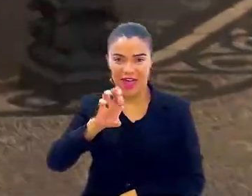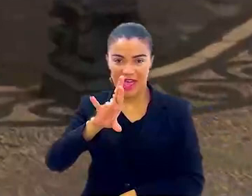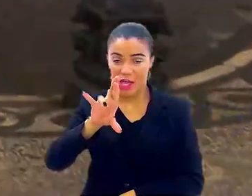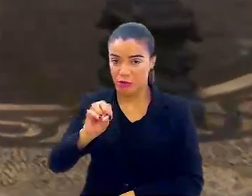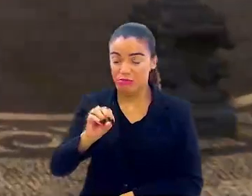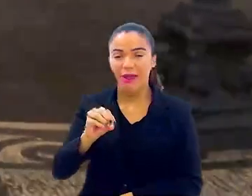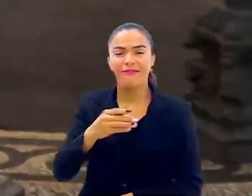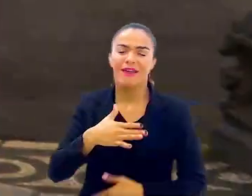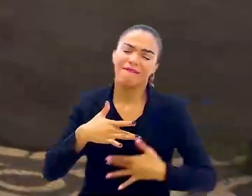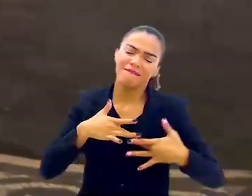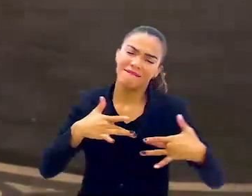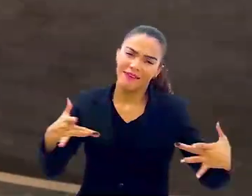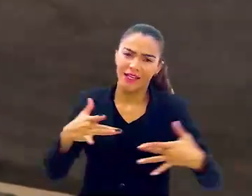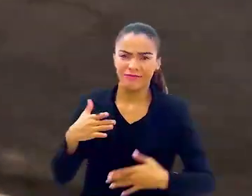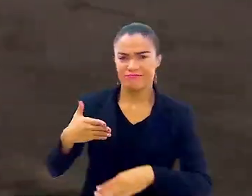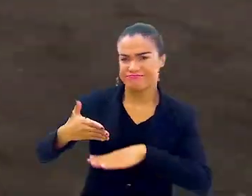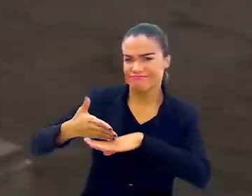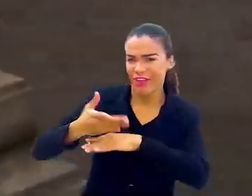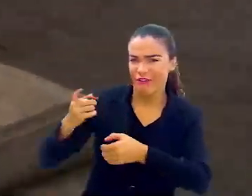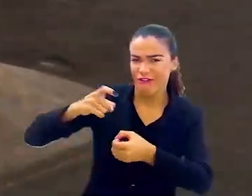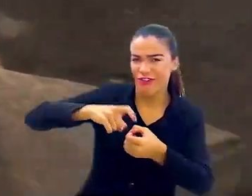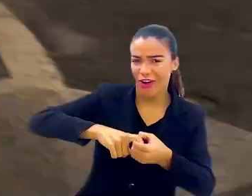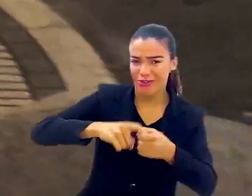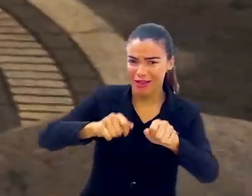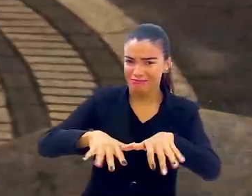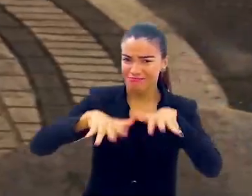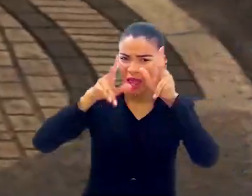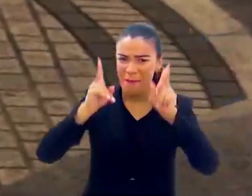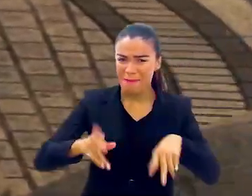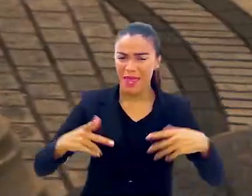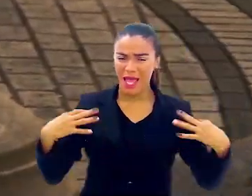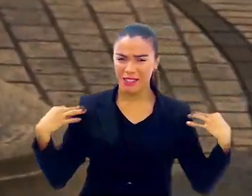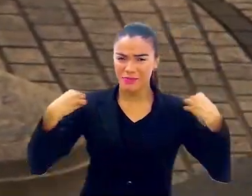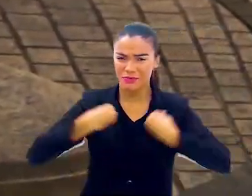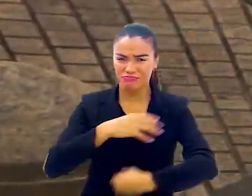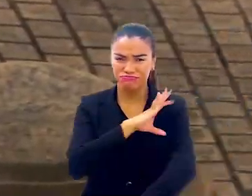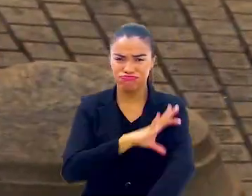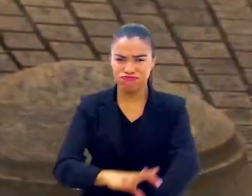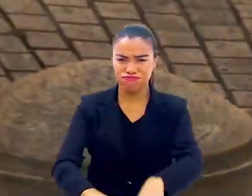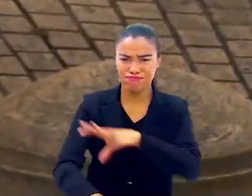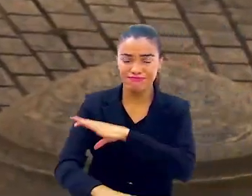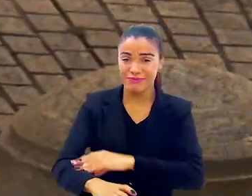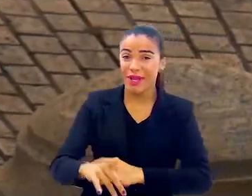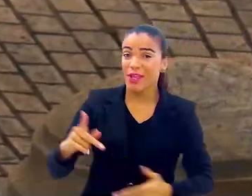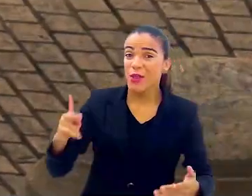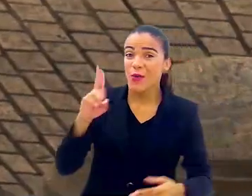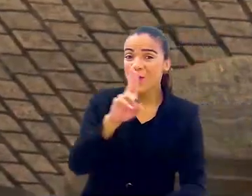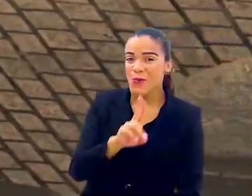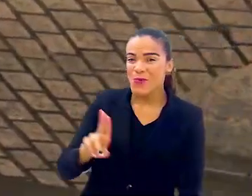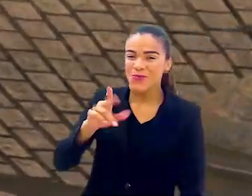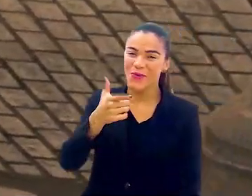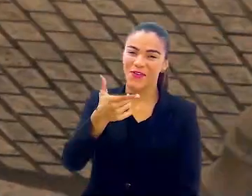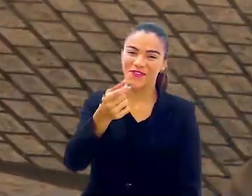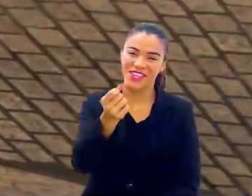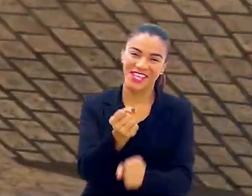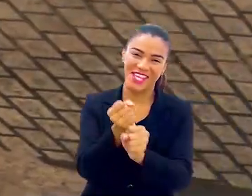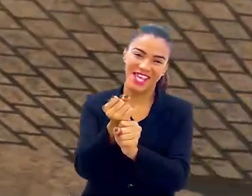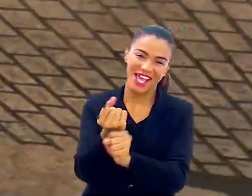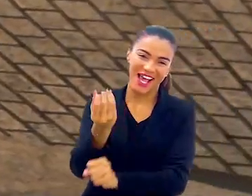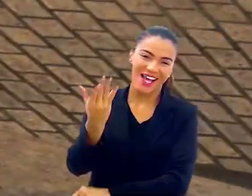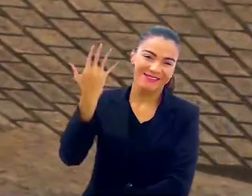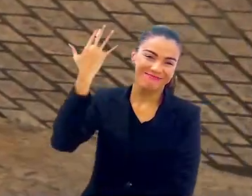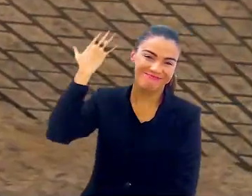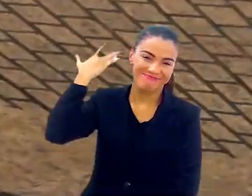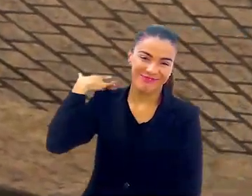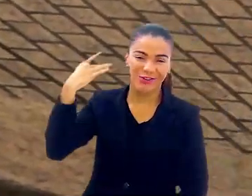a gentileza de voltar ao Palácio Tiradentes usando o mesmo terno que usou há 20 anos quando deixou de